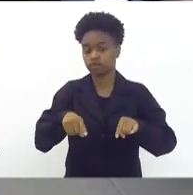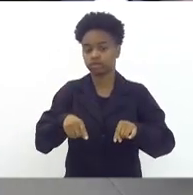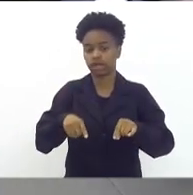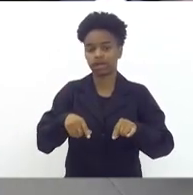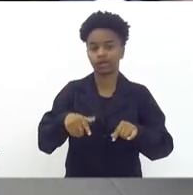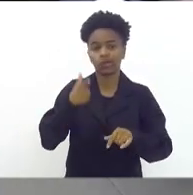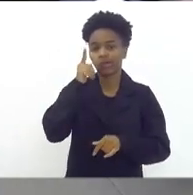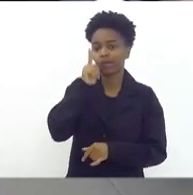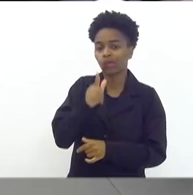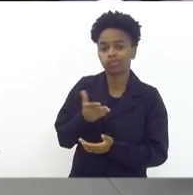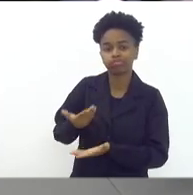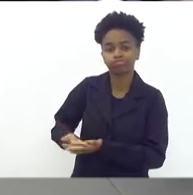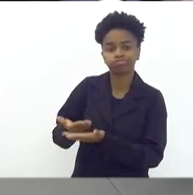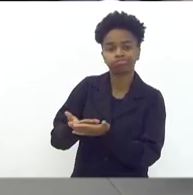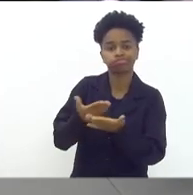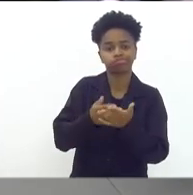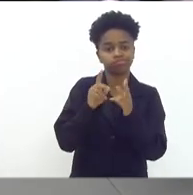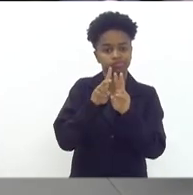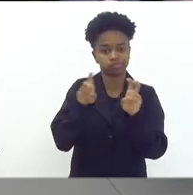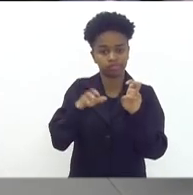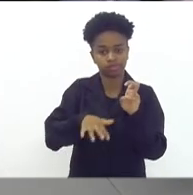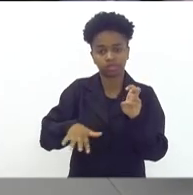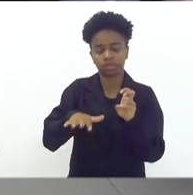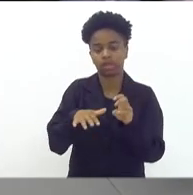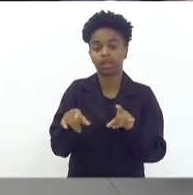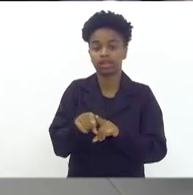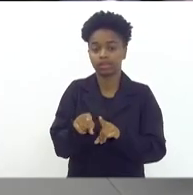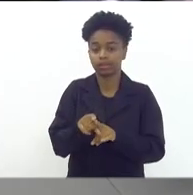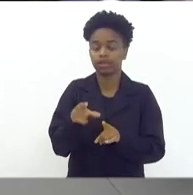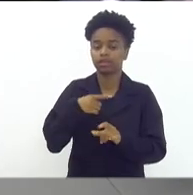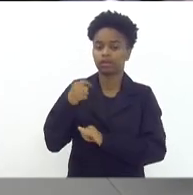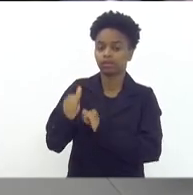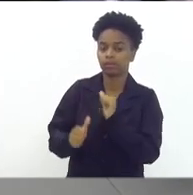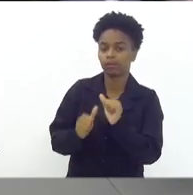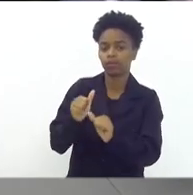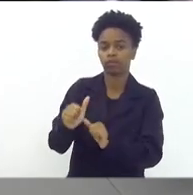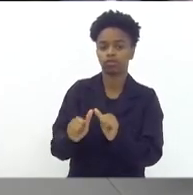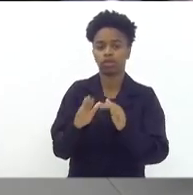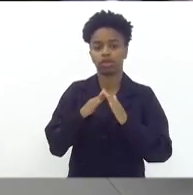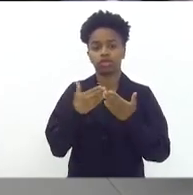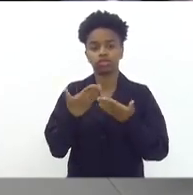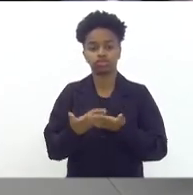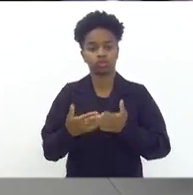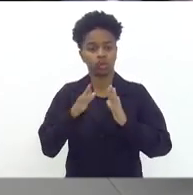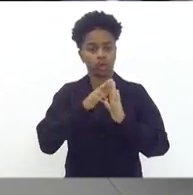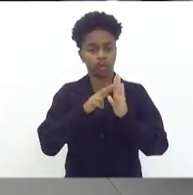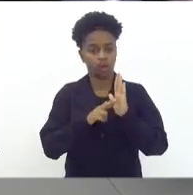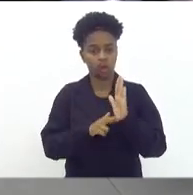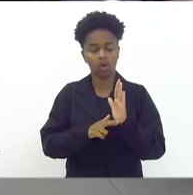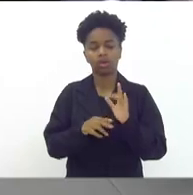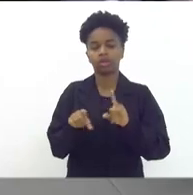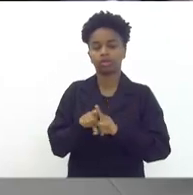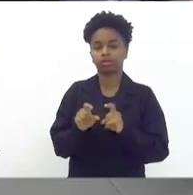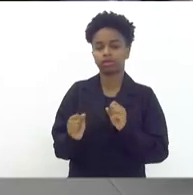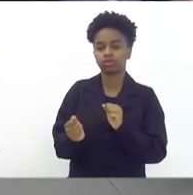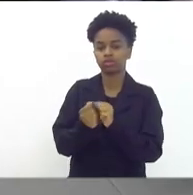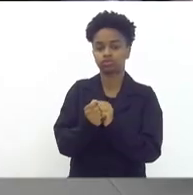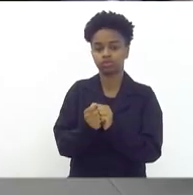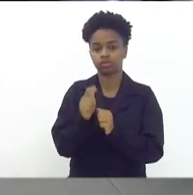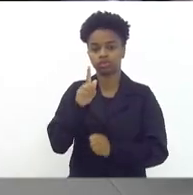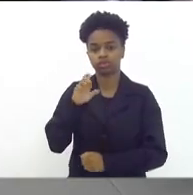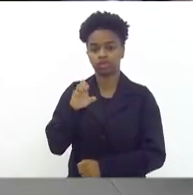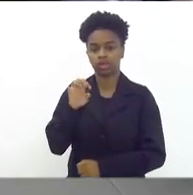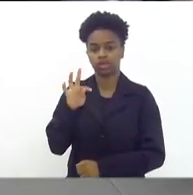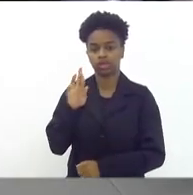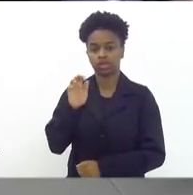mais atualizado com relação ao assunto a gente fez toda uma reformulação da escola de regulação junto com a agetransp então